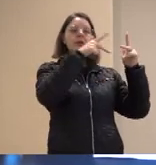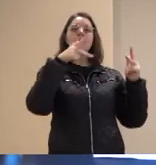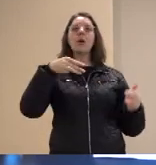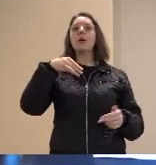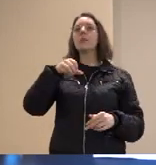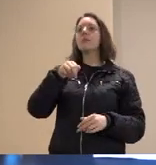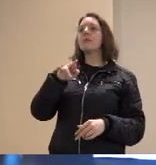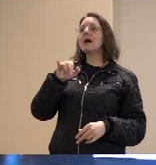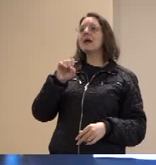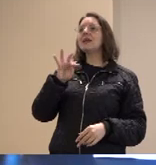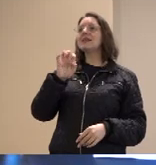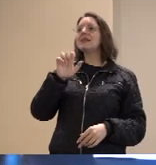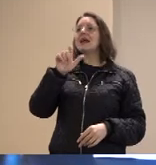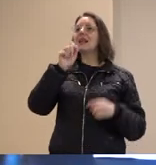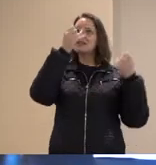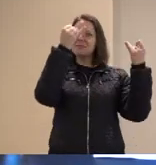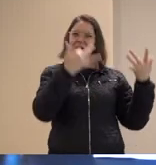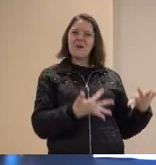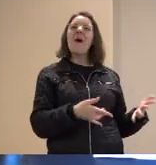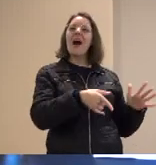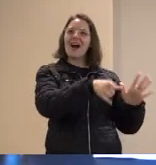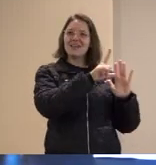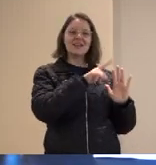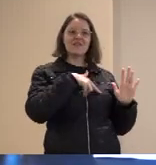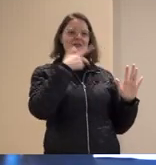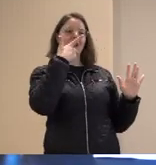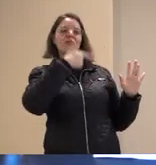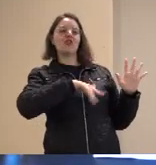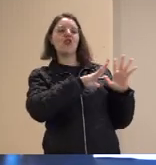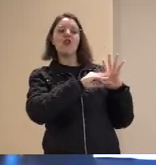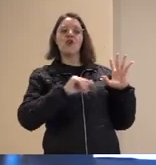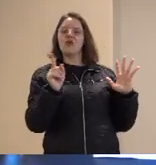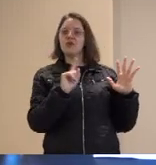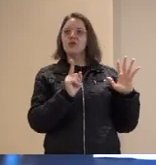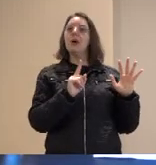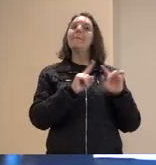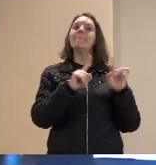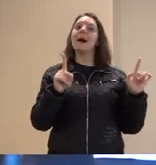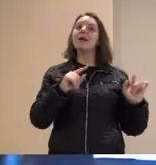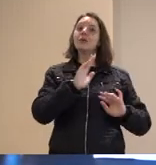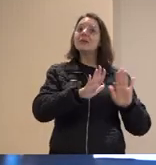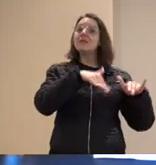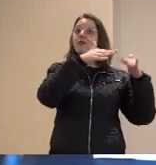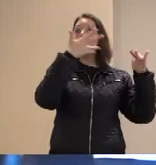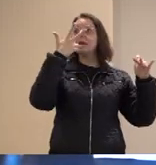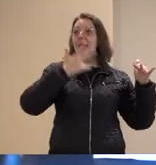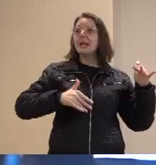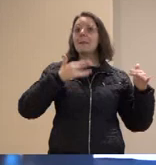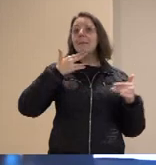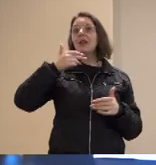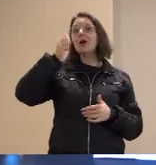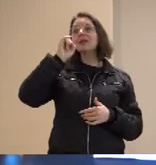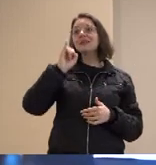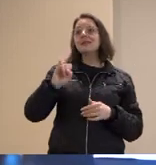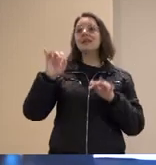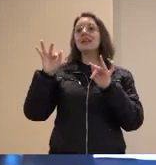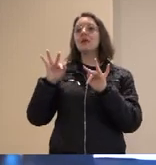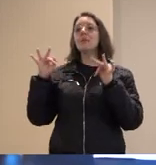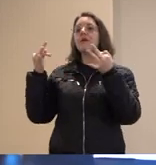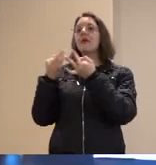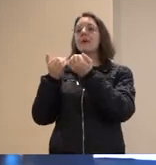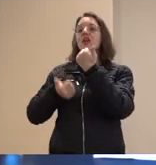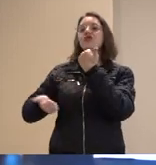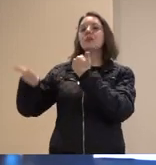ela falou, mas o desenvolvimento ele é melhor quando se está com a família, com